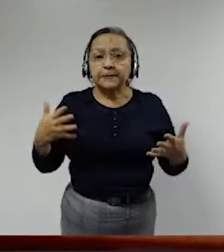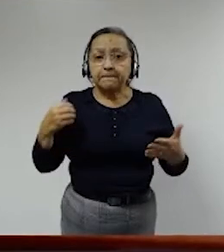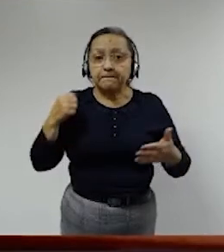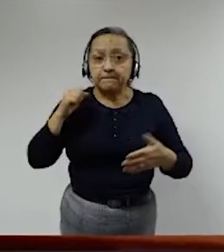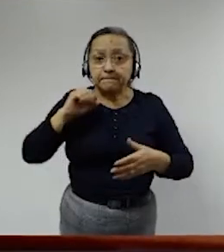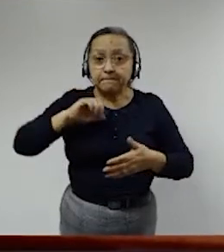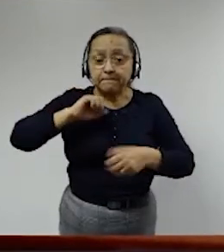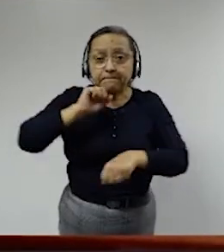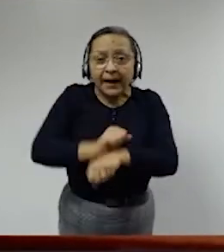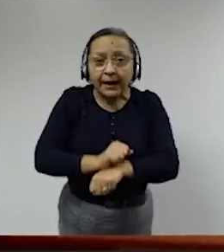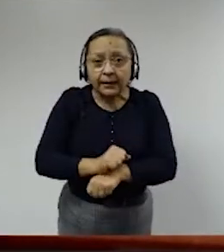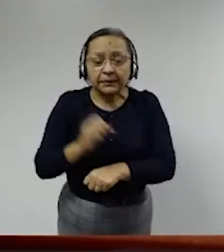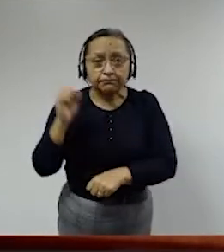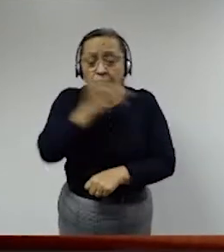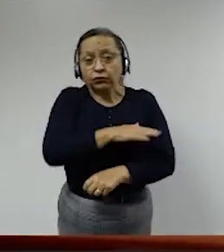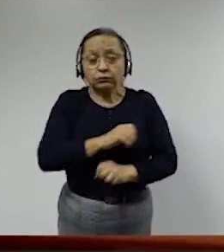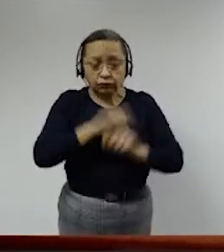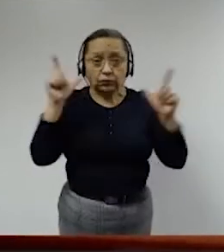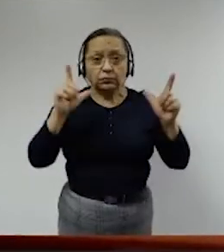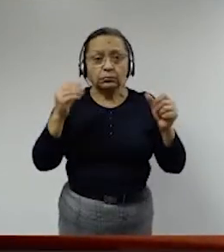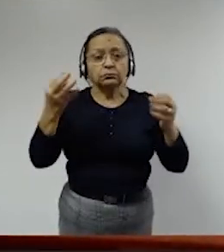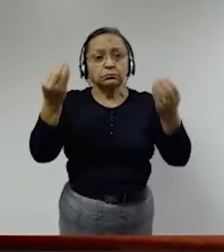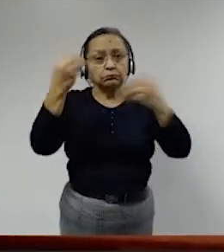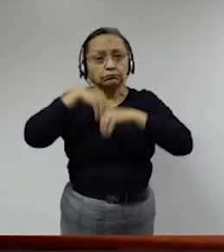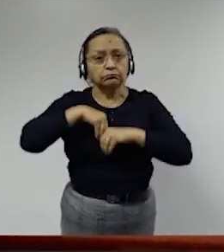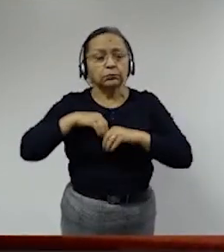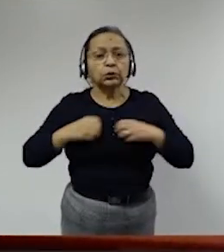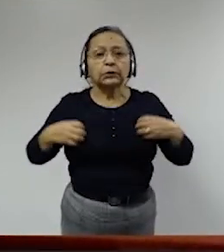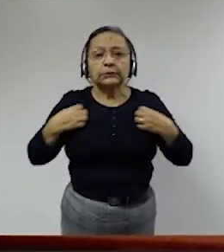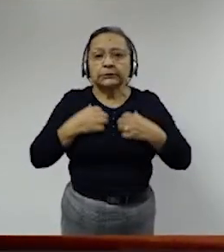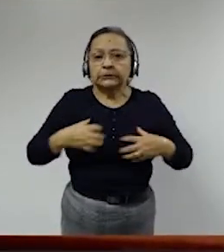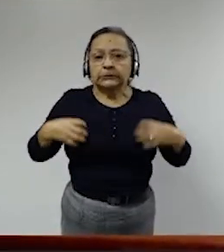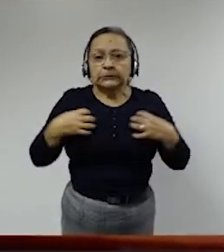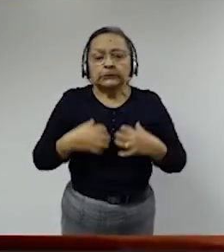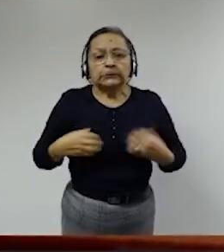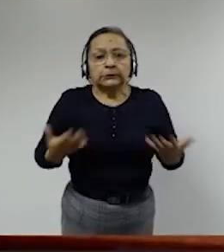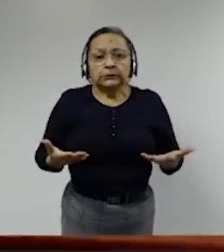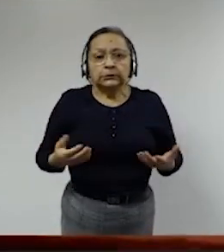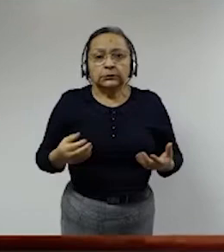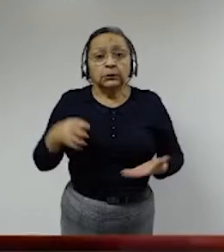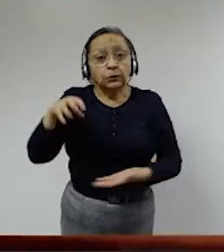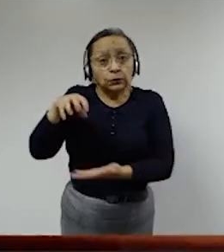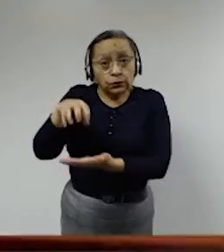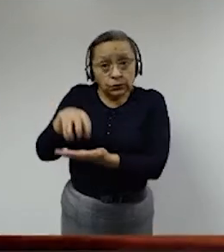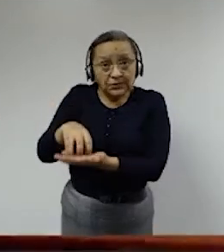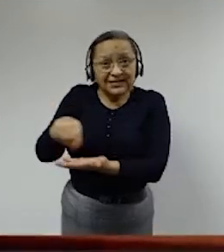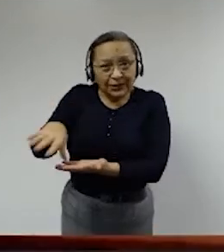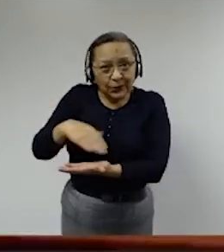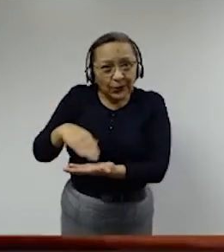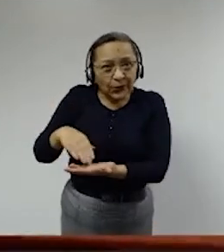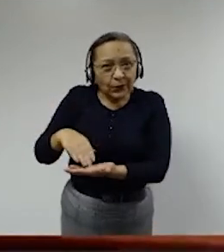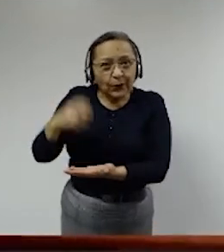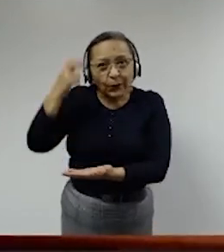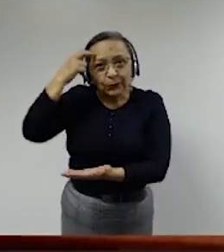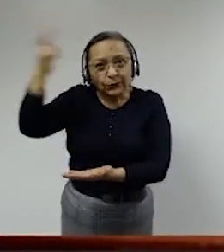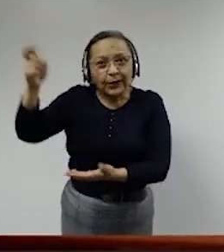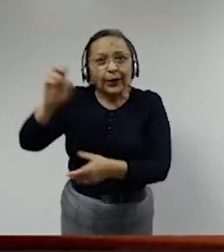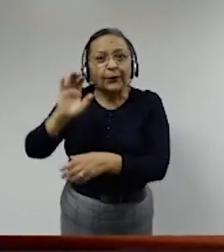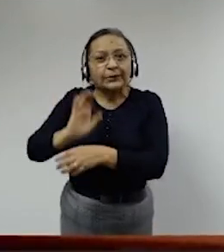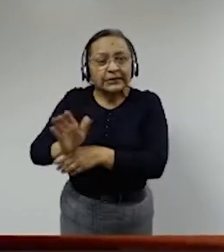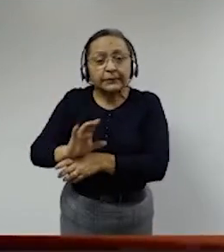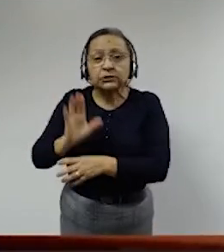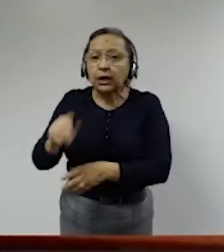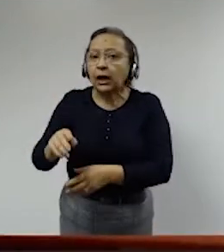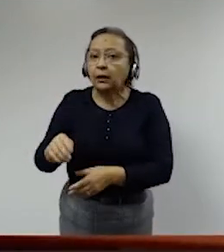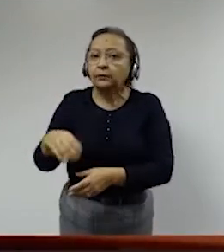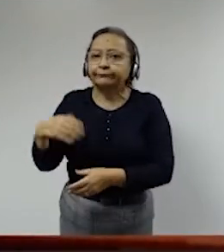assim realmente muito angustiante, inesperada, enfim, num setor que já estava muito combalido.